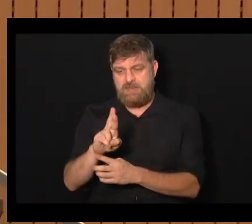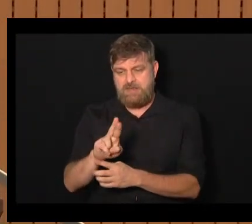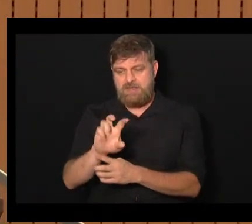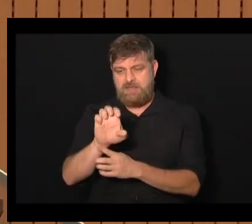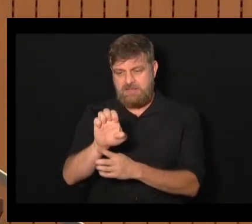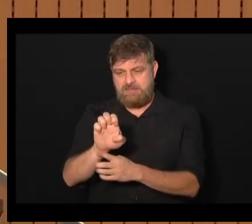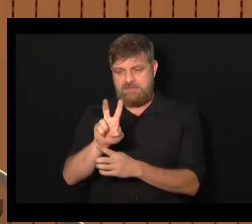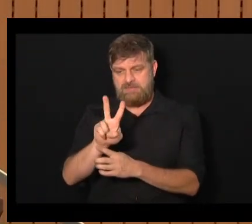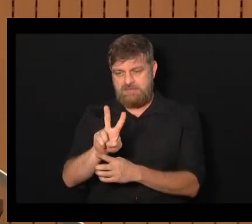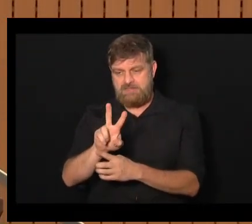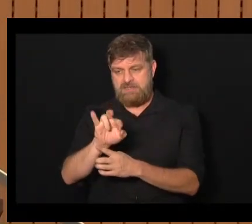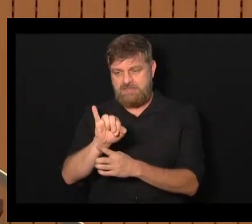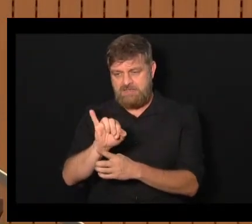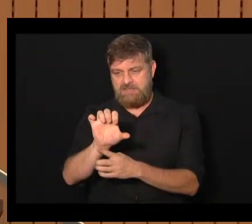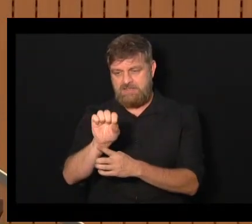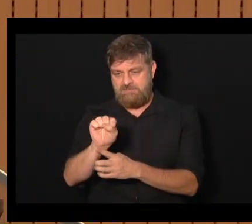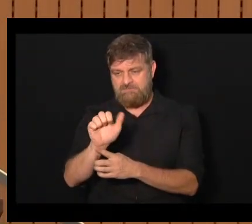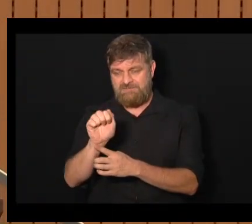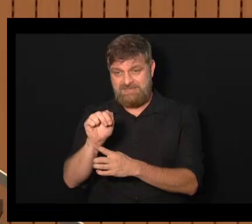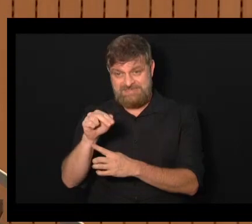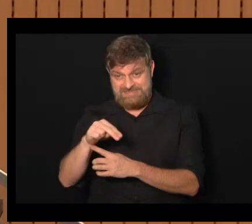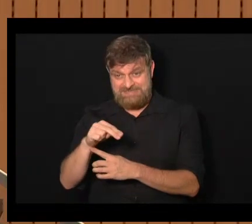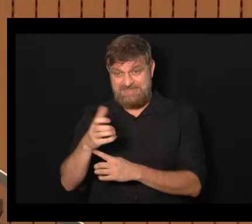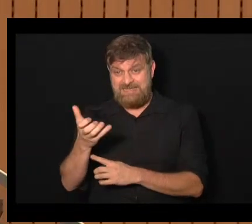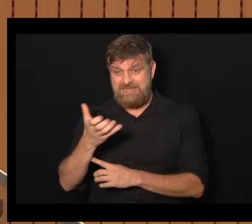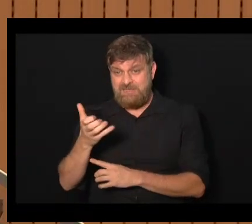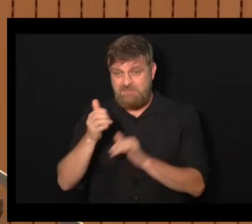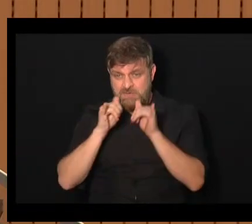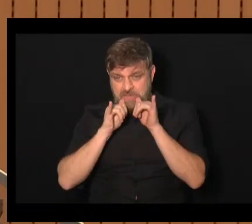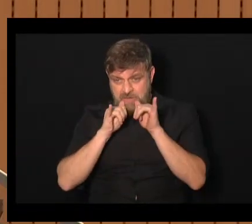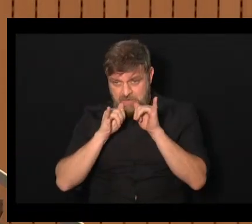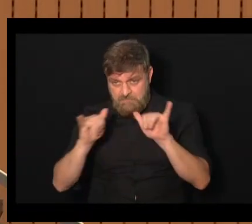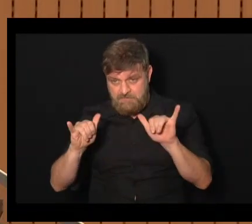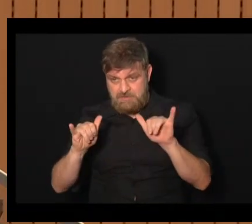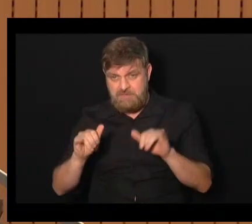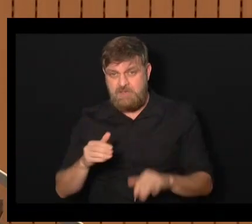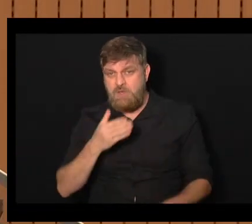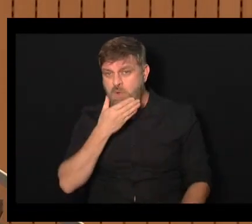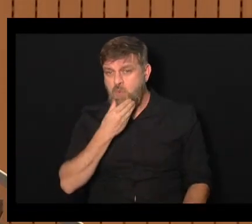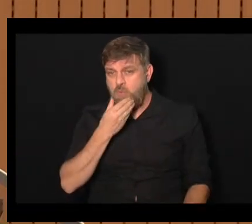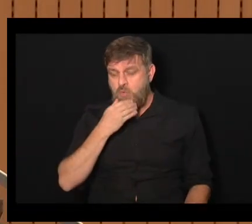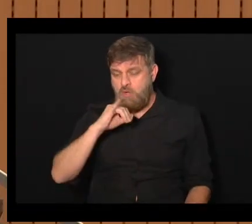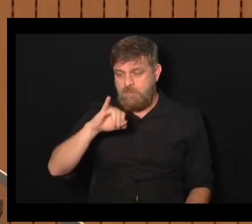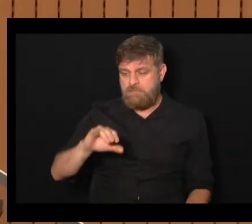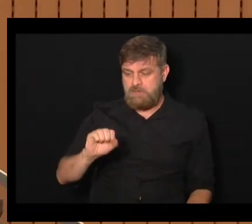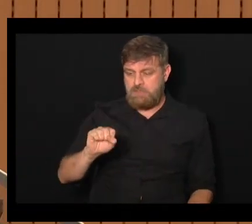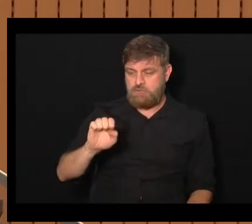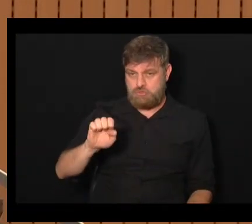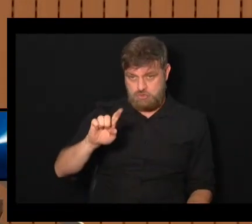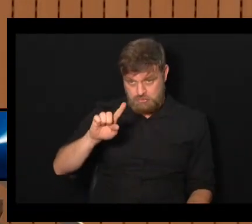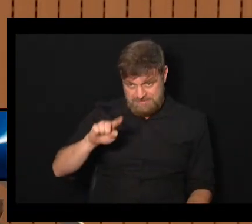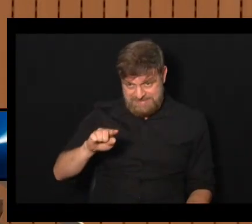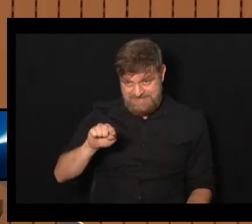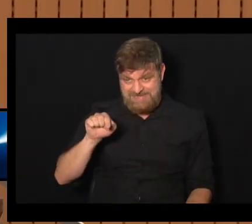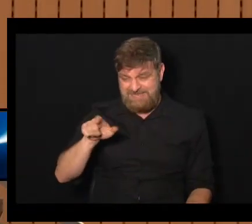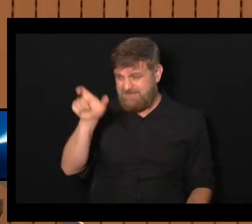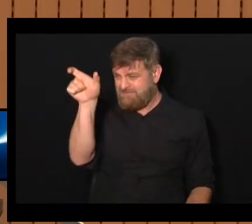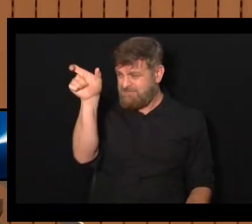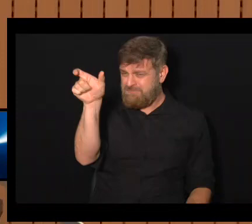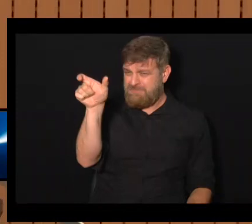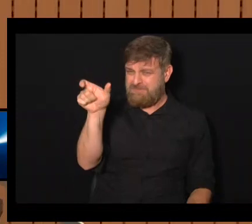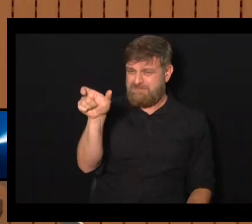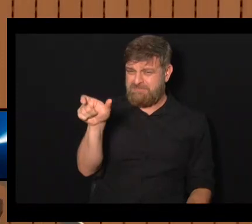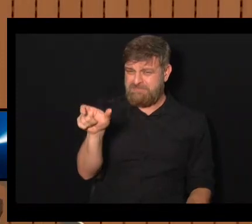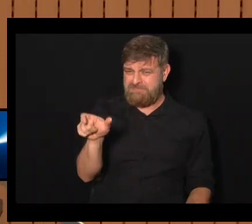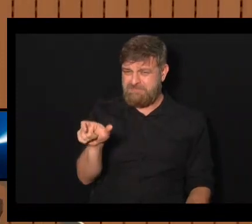quero apenas deixar registrado que José Antônio Trevisan foi uma pessoa